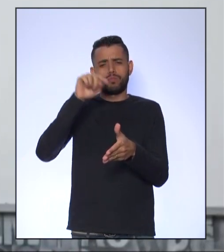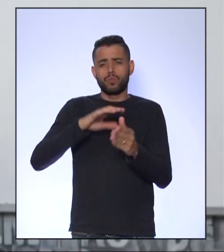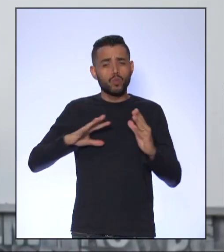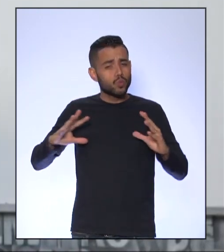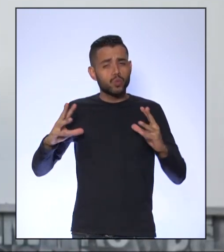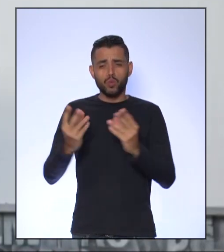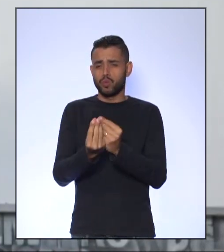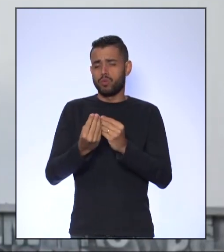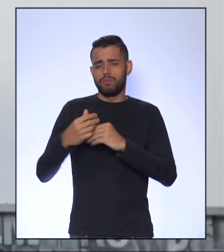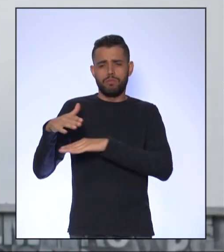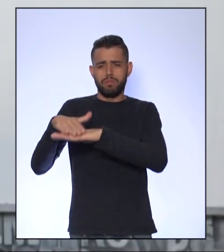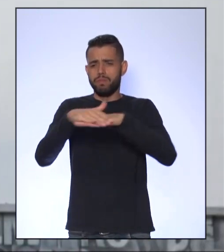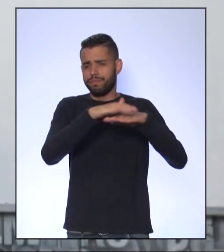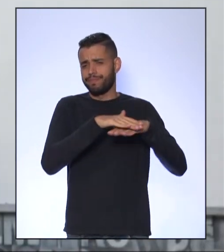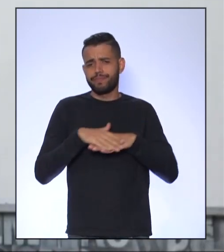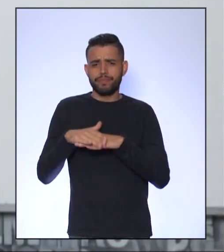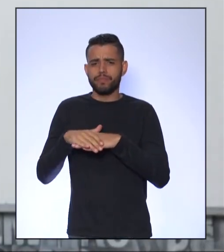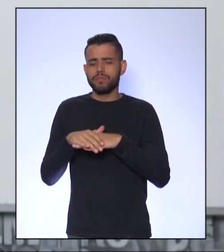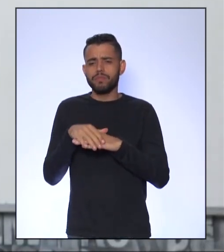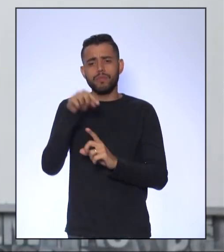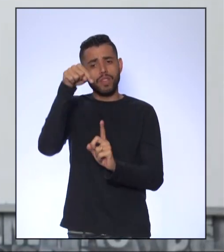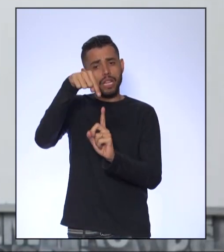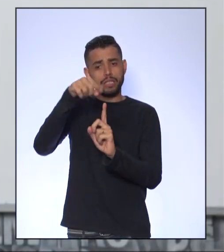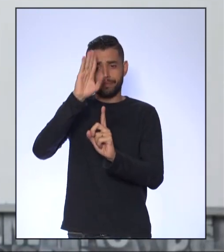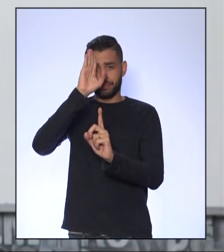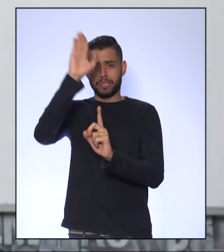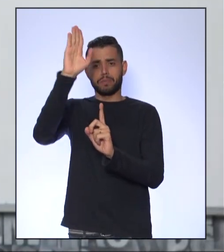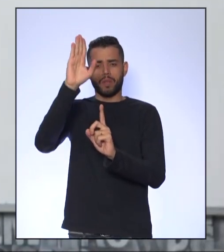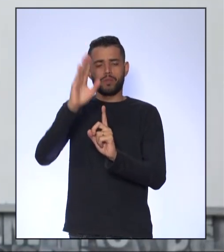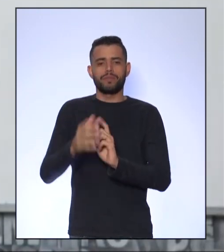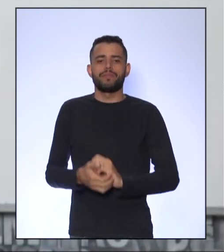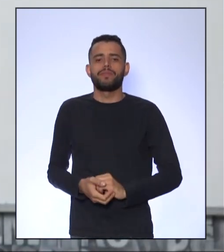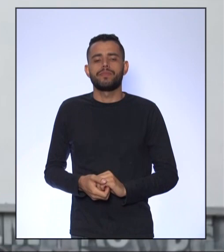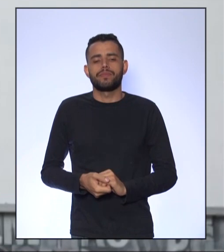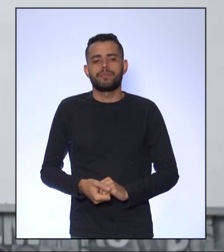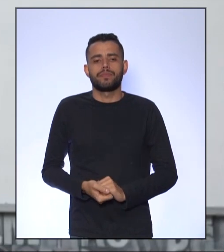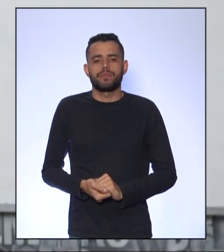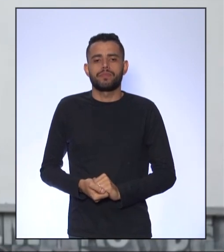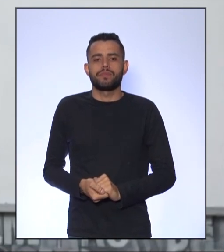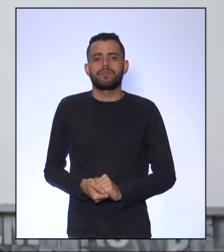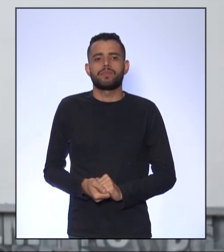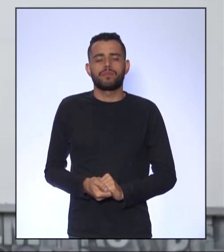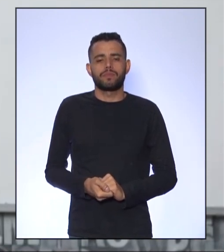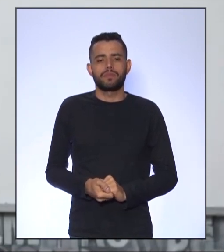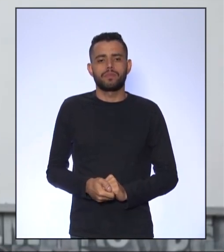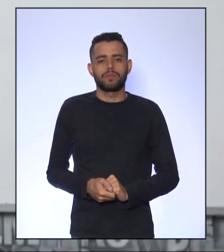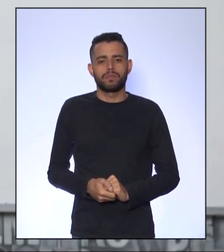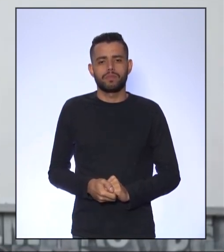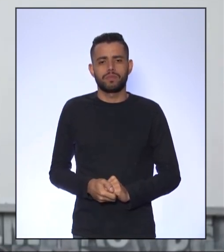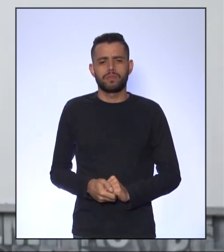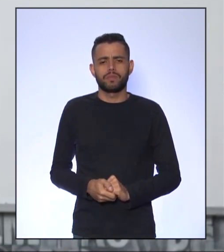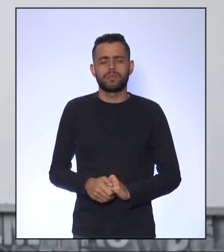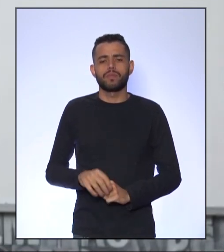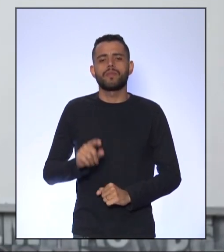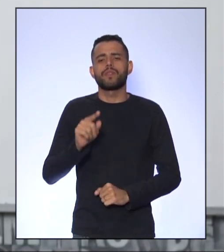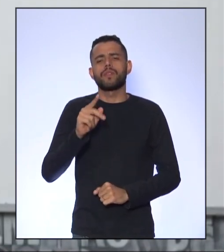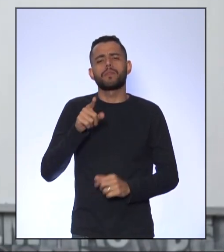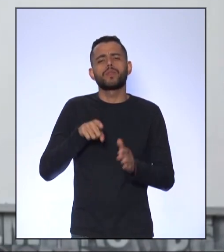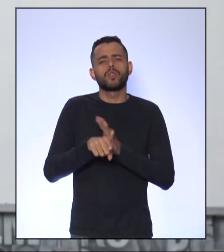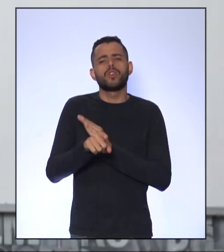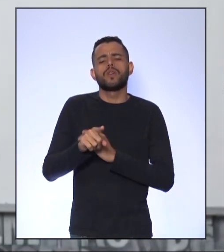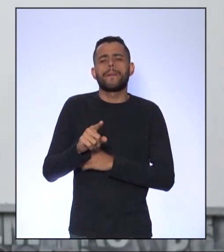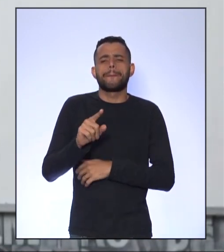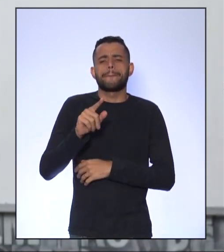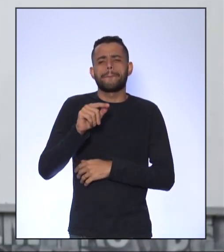tudo e todas as coisas. O Juan perguntou sobre a Idade das